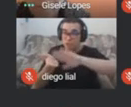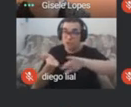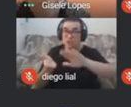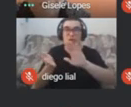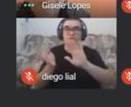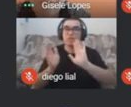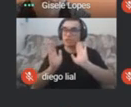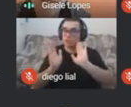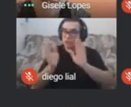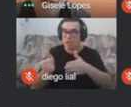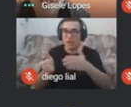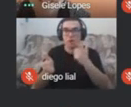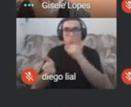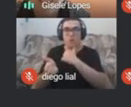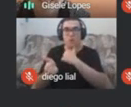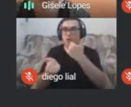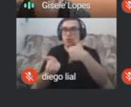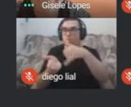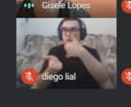gordura.